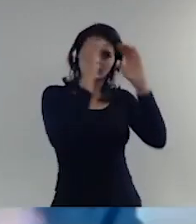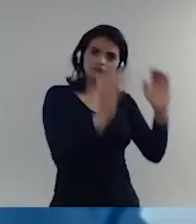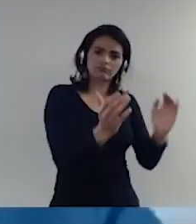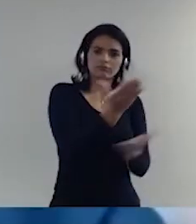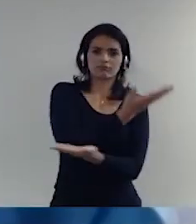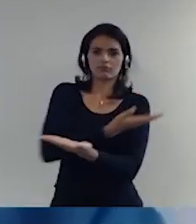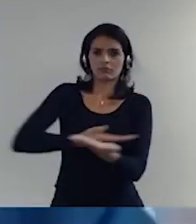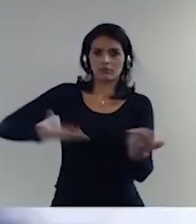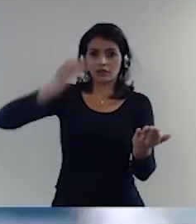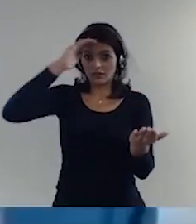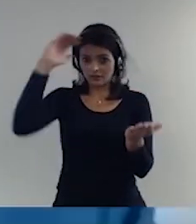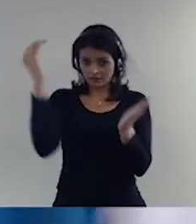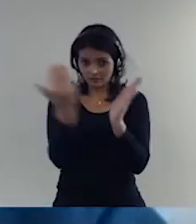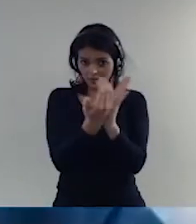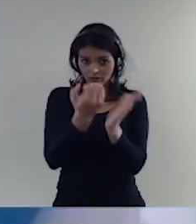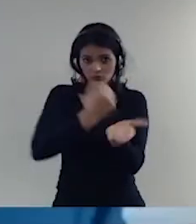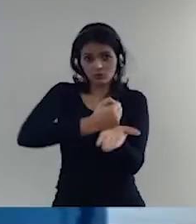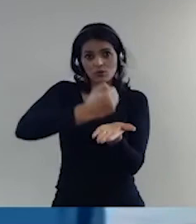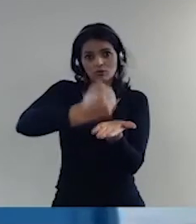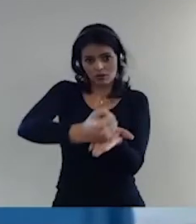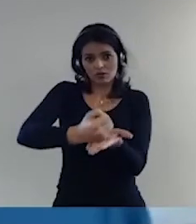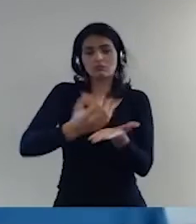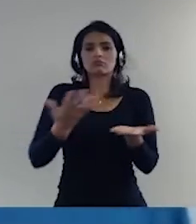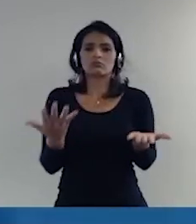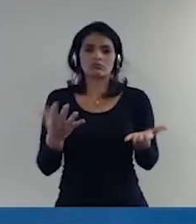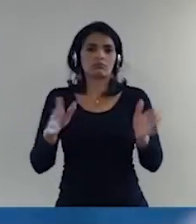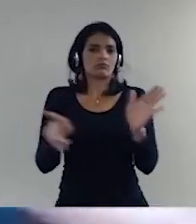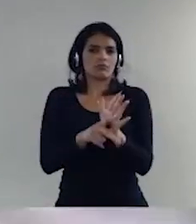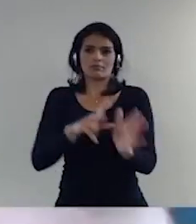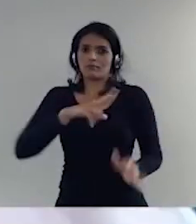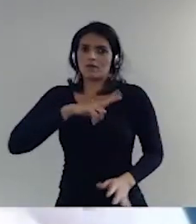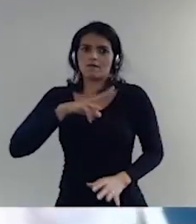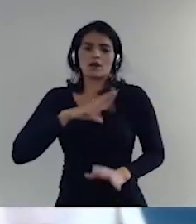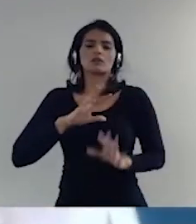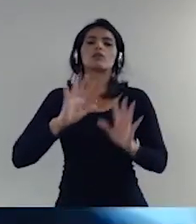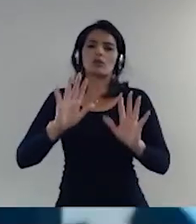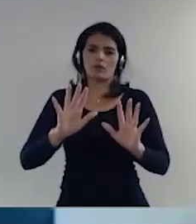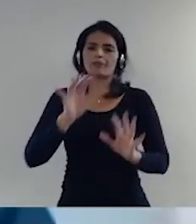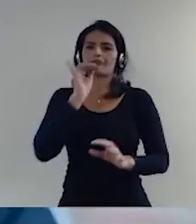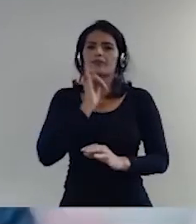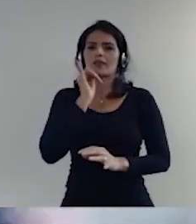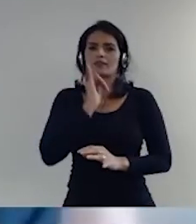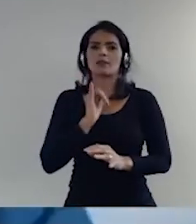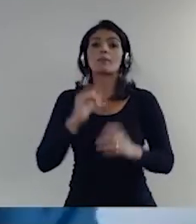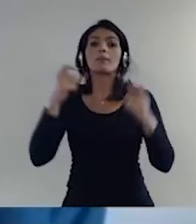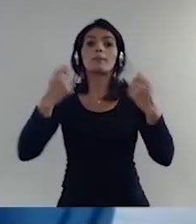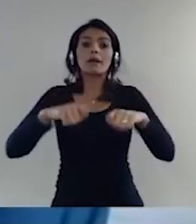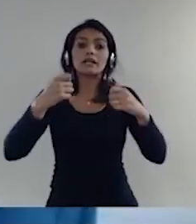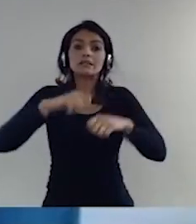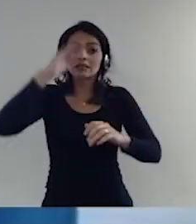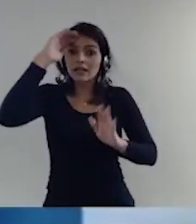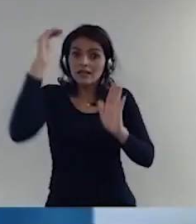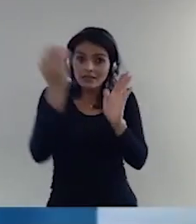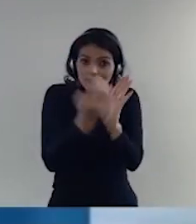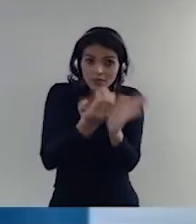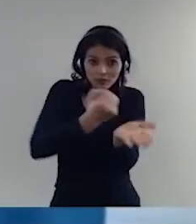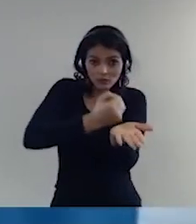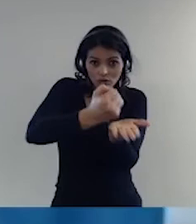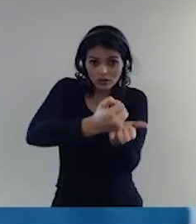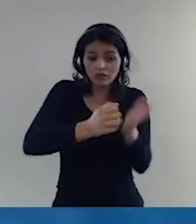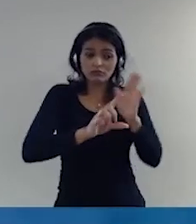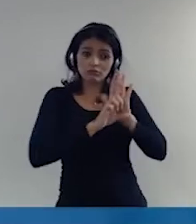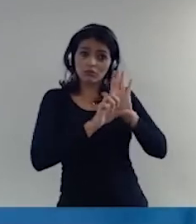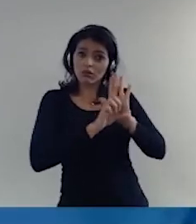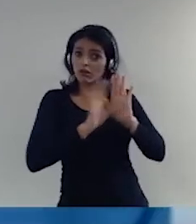ao pactuado, à liberdade, à autonomia privada. Ou seja, não é possível fugirmos desse cenário da